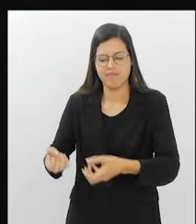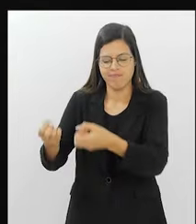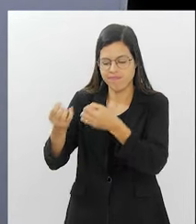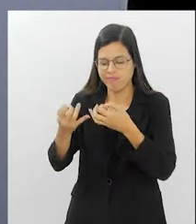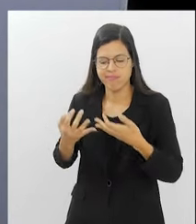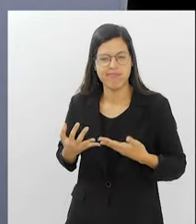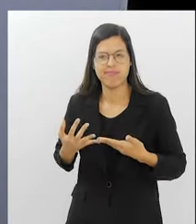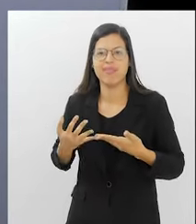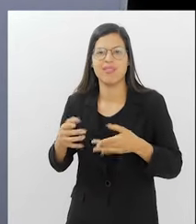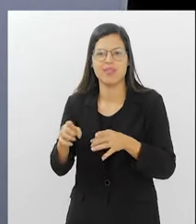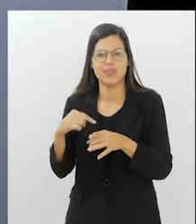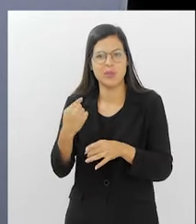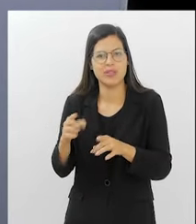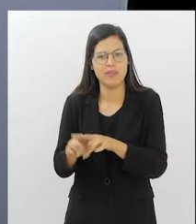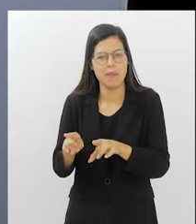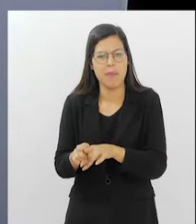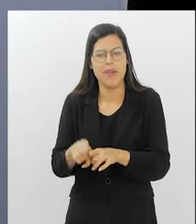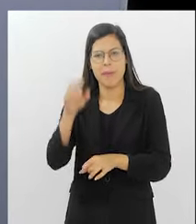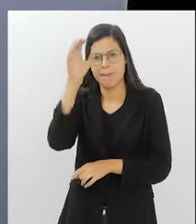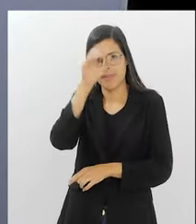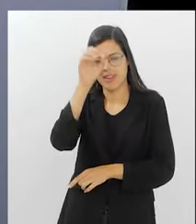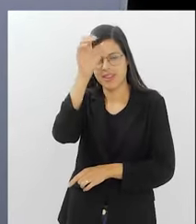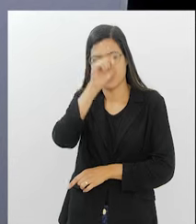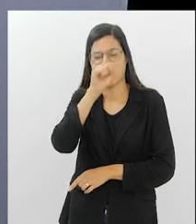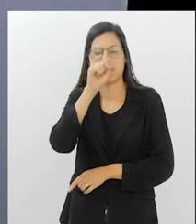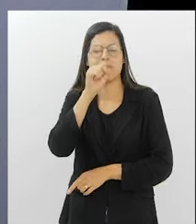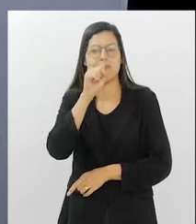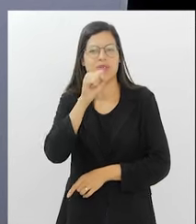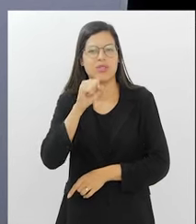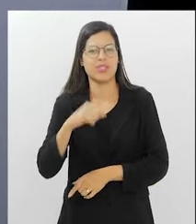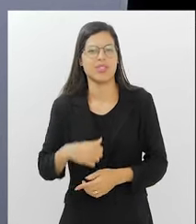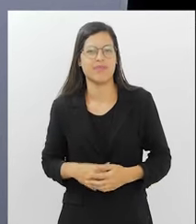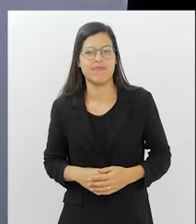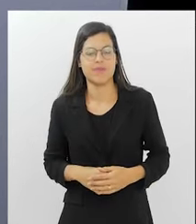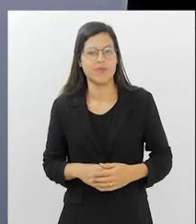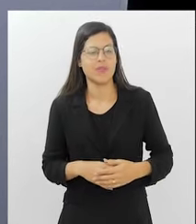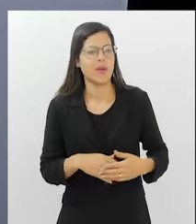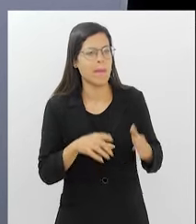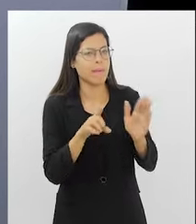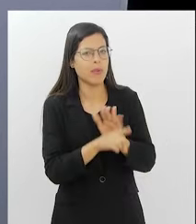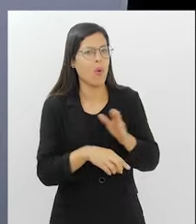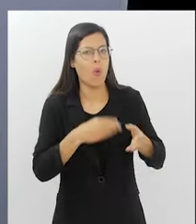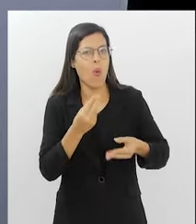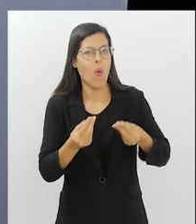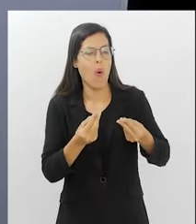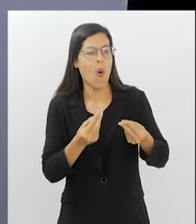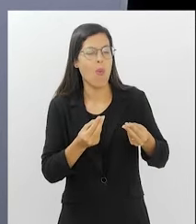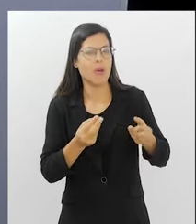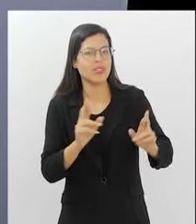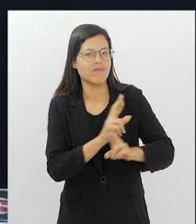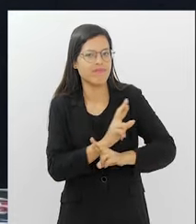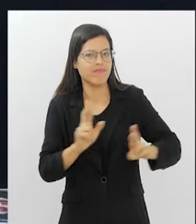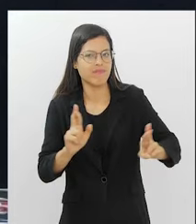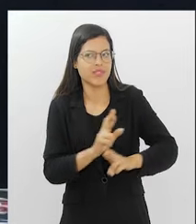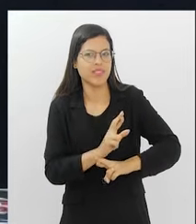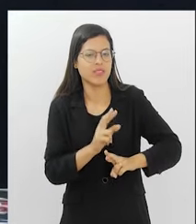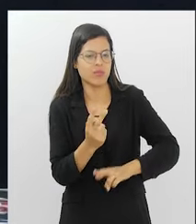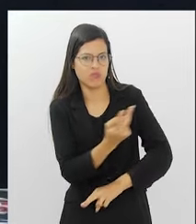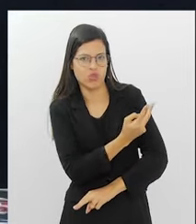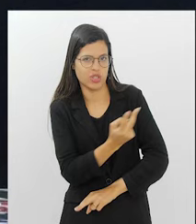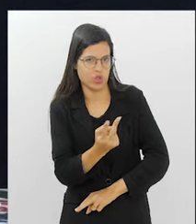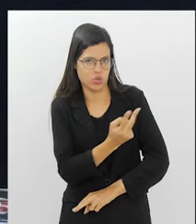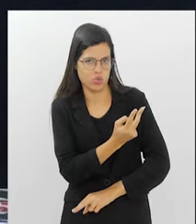nos escuta Nós também aprendemos muito então tá sendo e perguntar como é que é essa relação de vocês duas com o